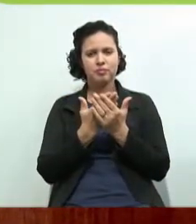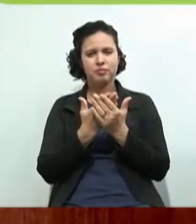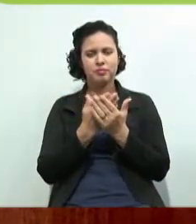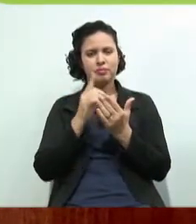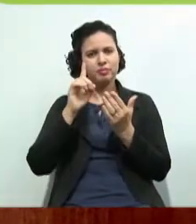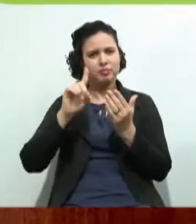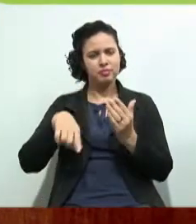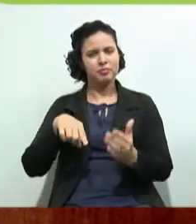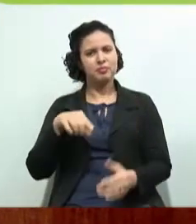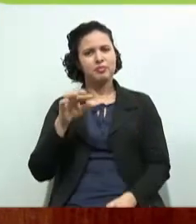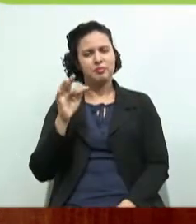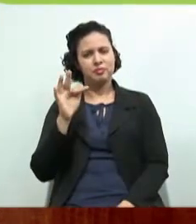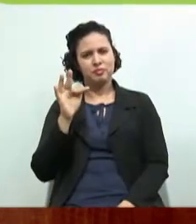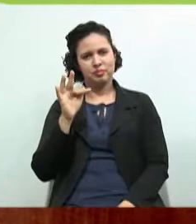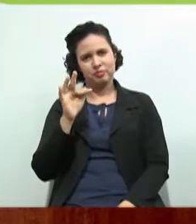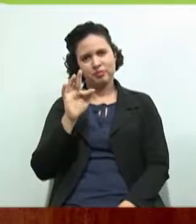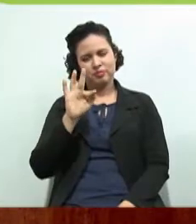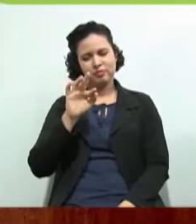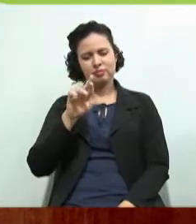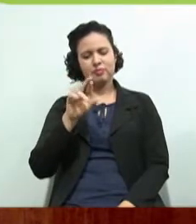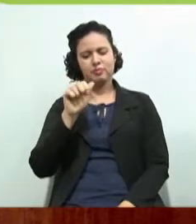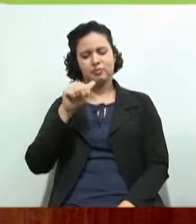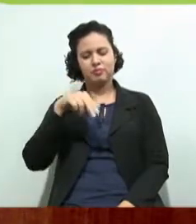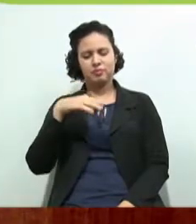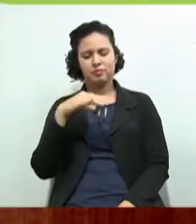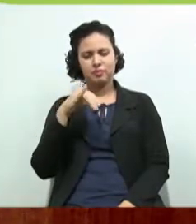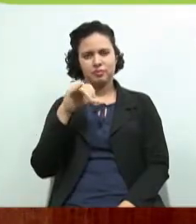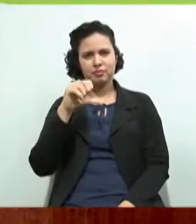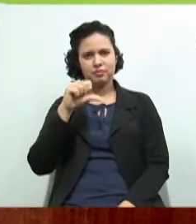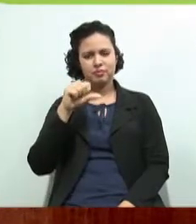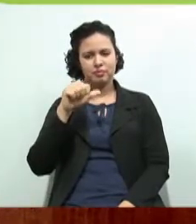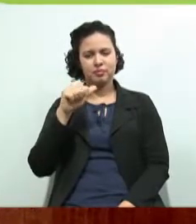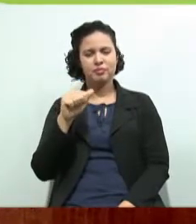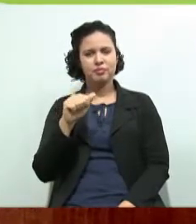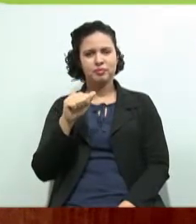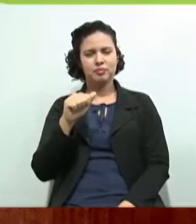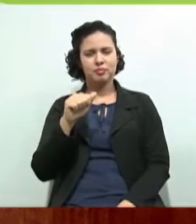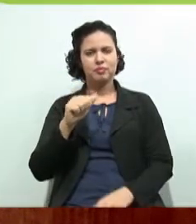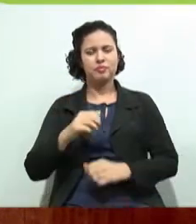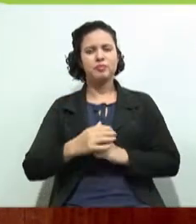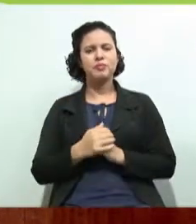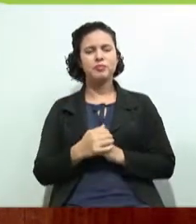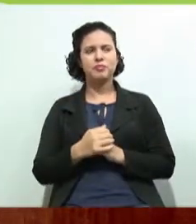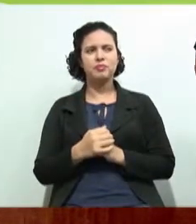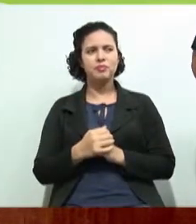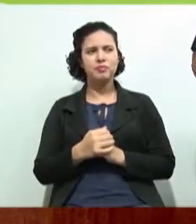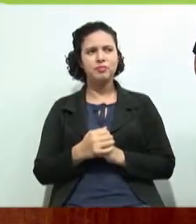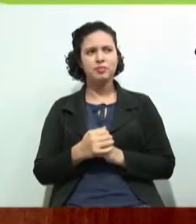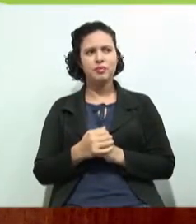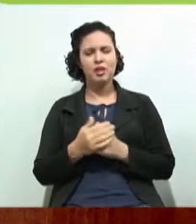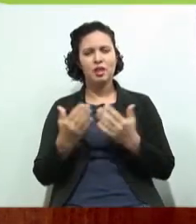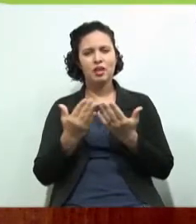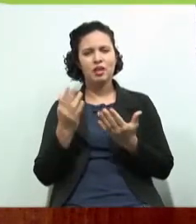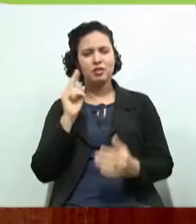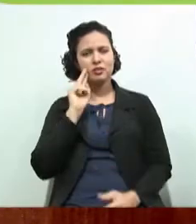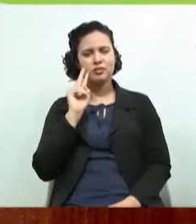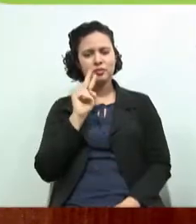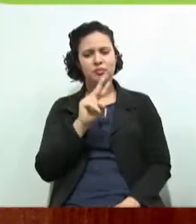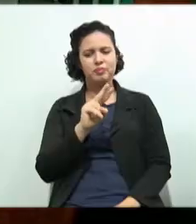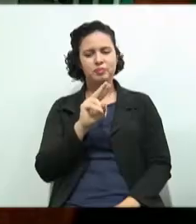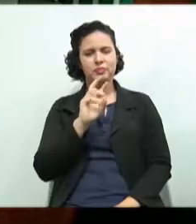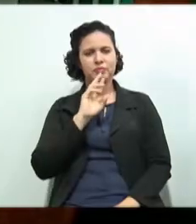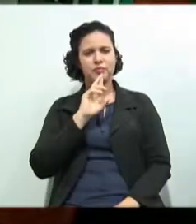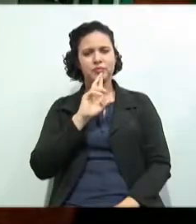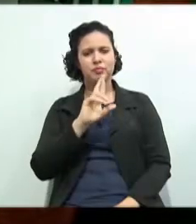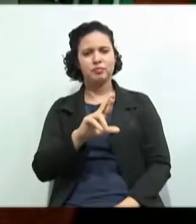Maternal, se eu não me engano, de Chupinguaia. Parabéns pela participação. De volta a palavra, professor. Qual foi a resposta dos alunos então,